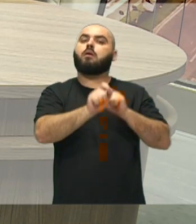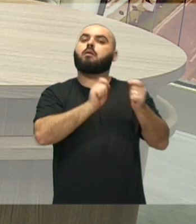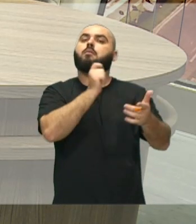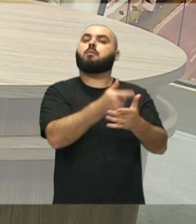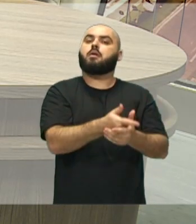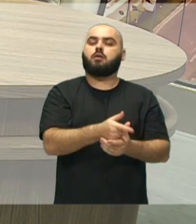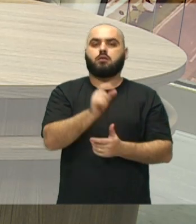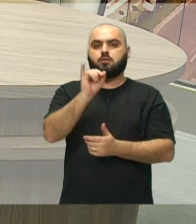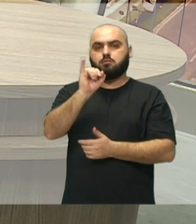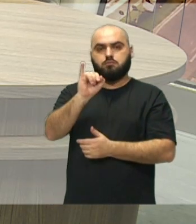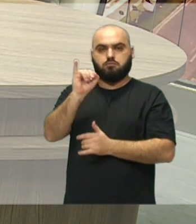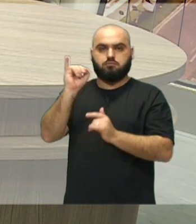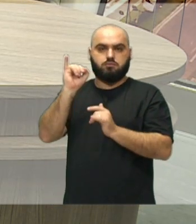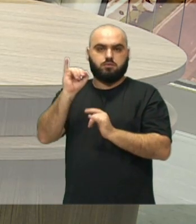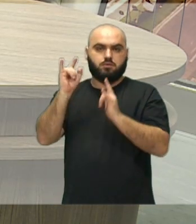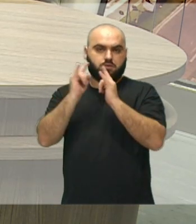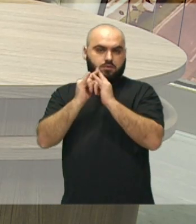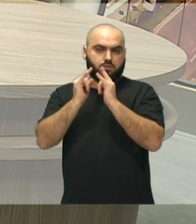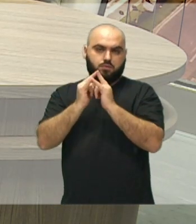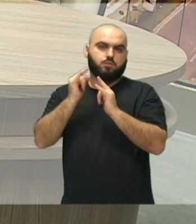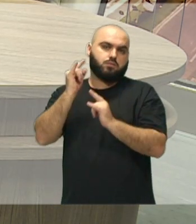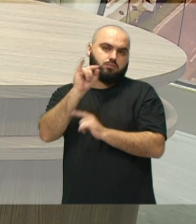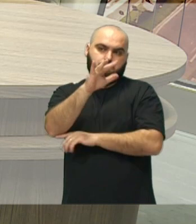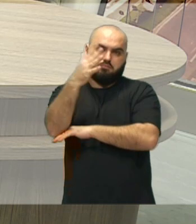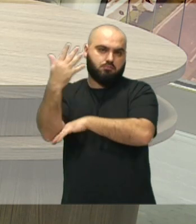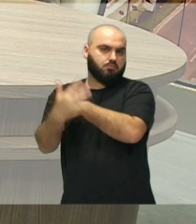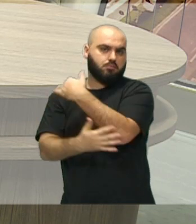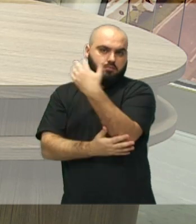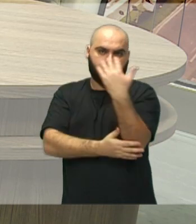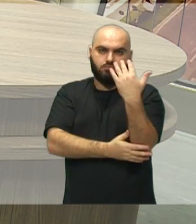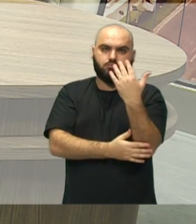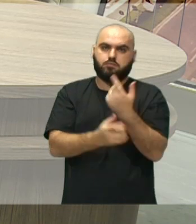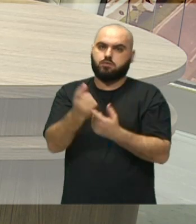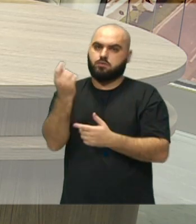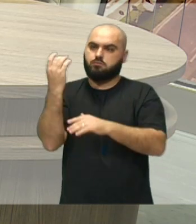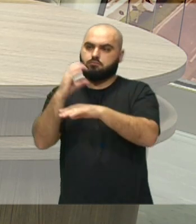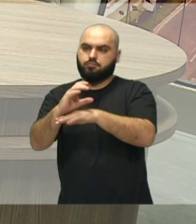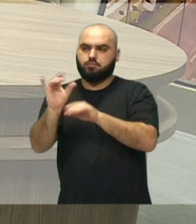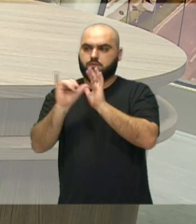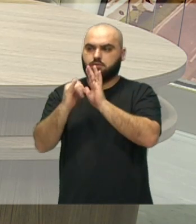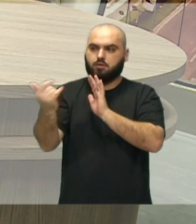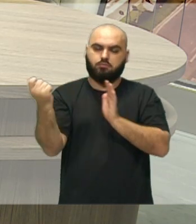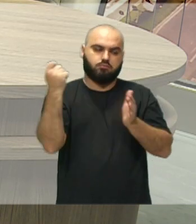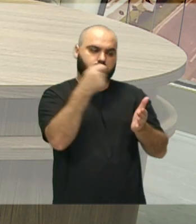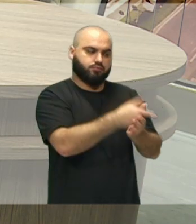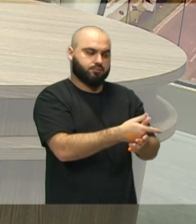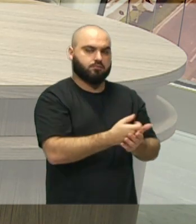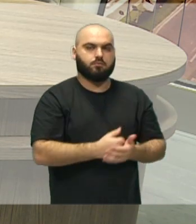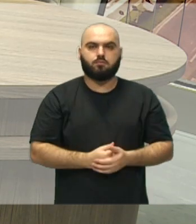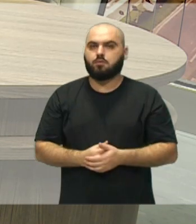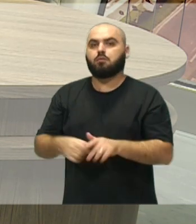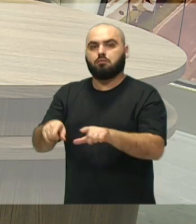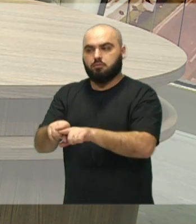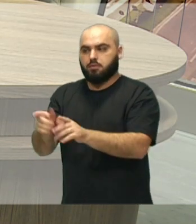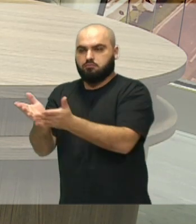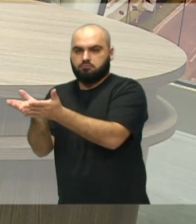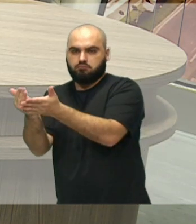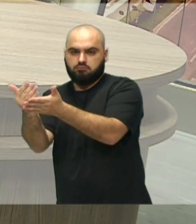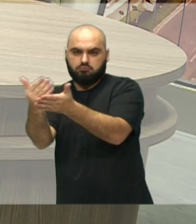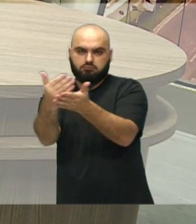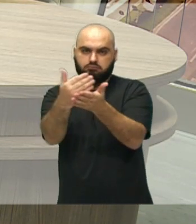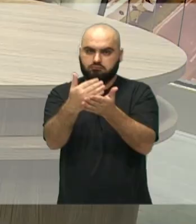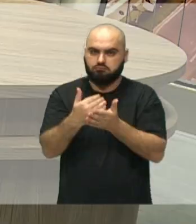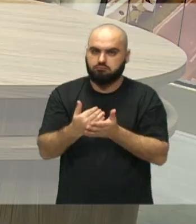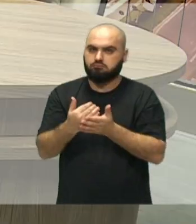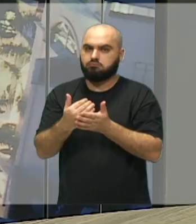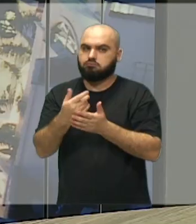do Meio Ambiente, né? É a verba que vem através desse edital e a gente também capta recursos. Então,